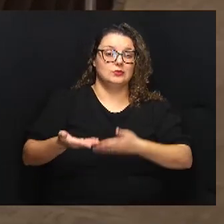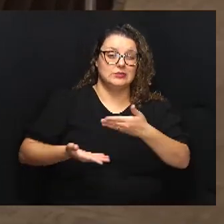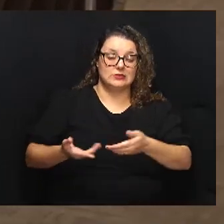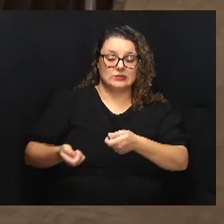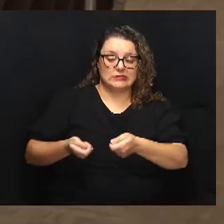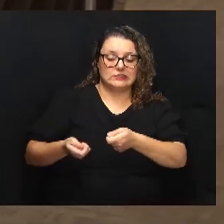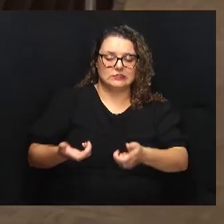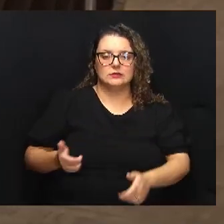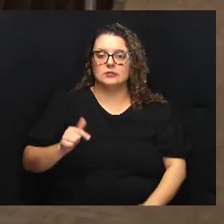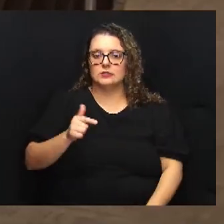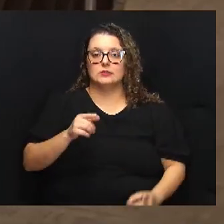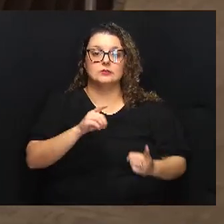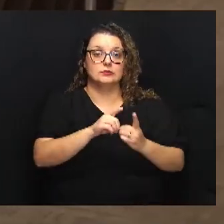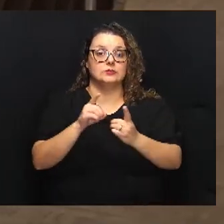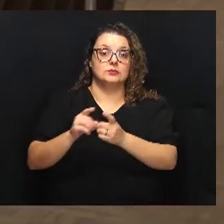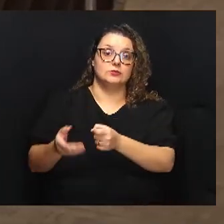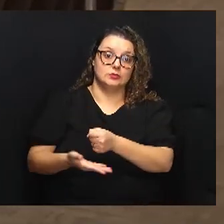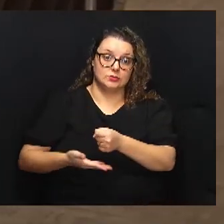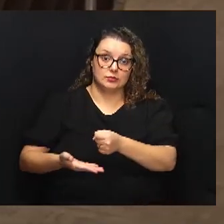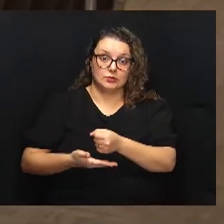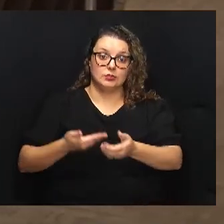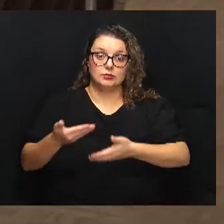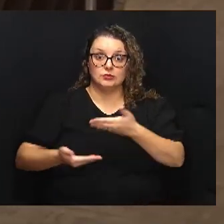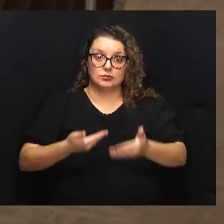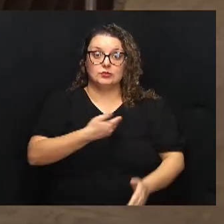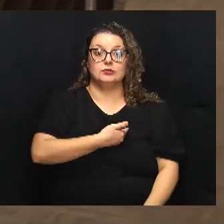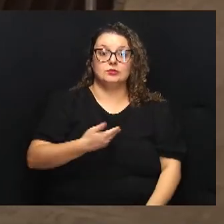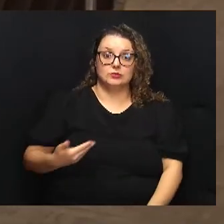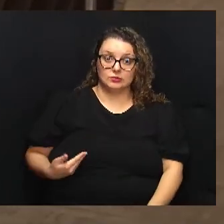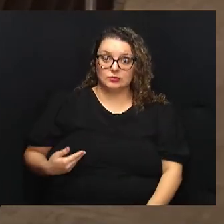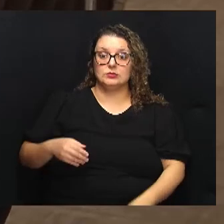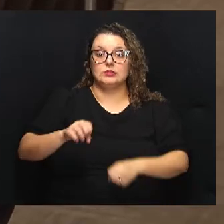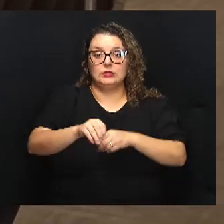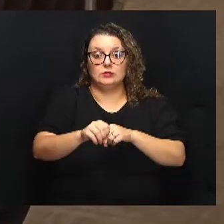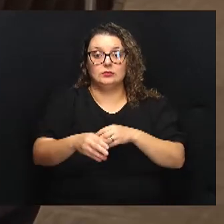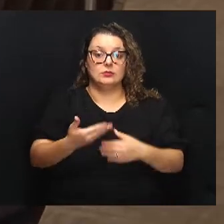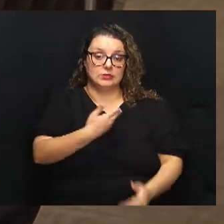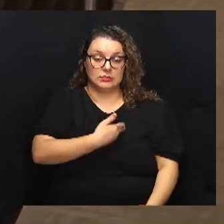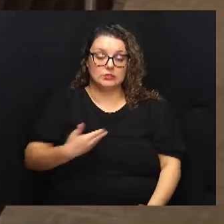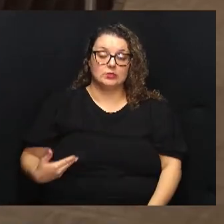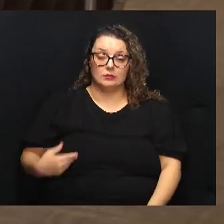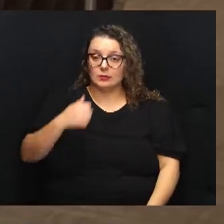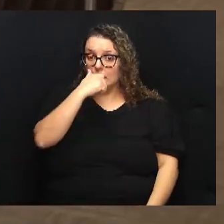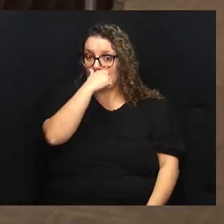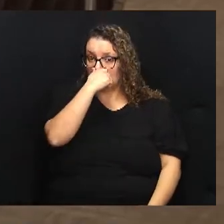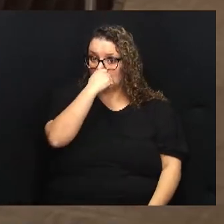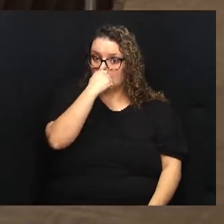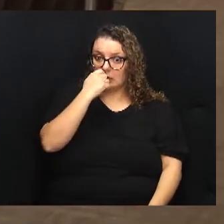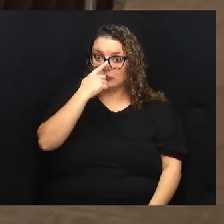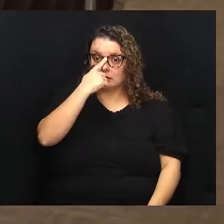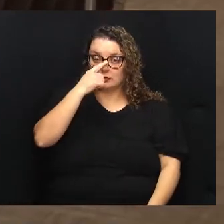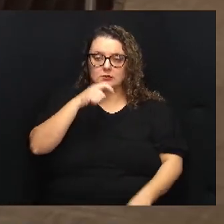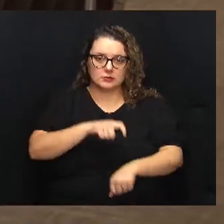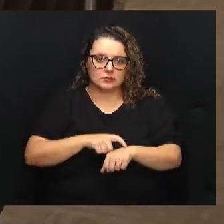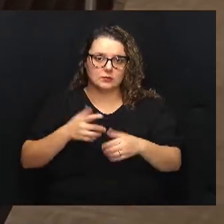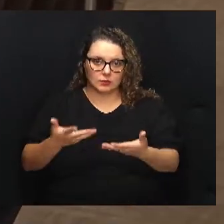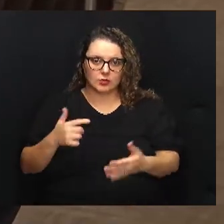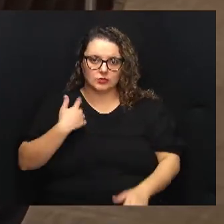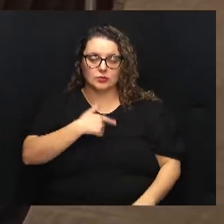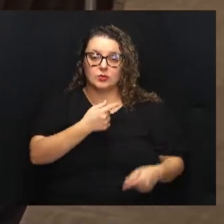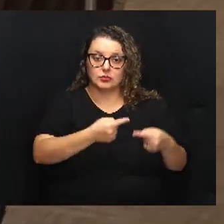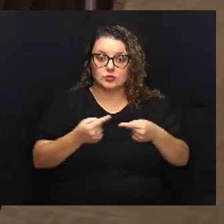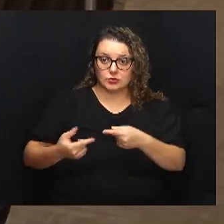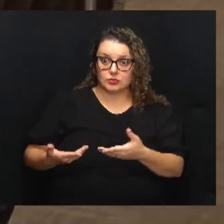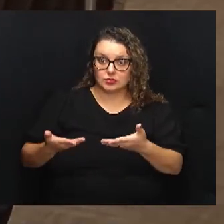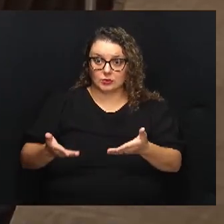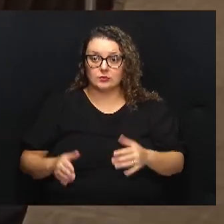vem atender às premissas de um serviço público, né, da educação pública. Então, nesse momento, a gente discutiu muito